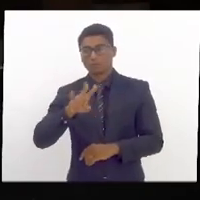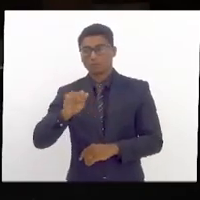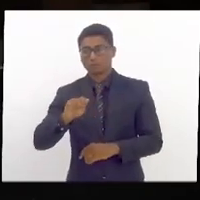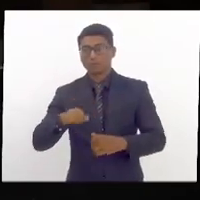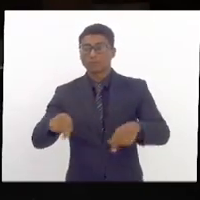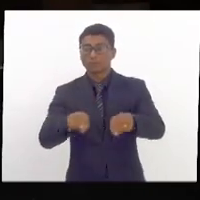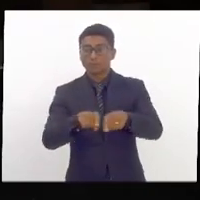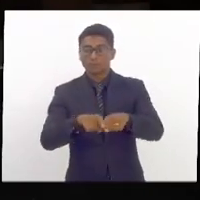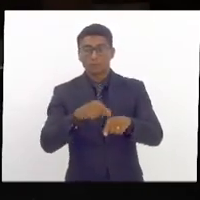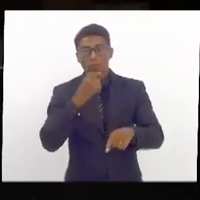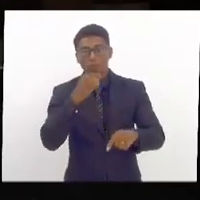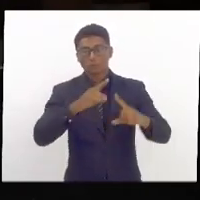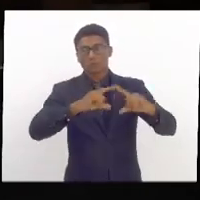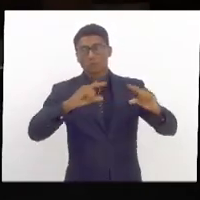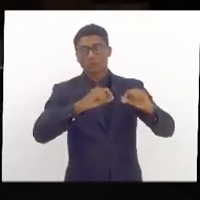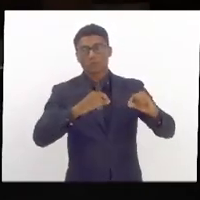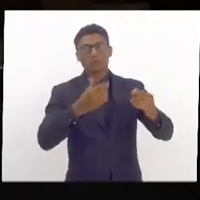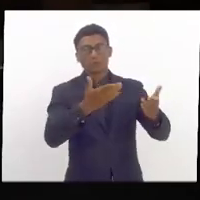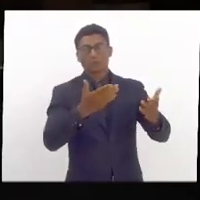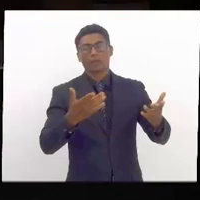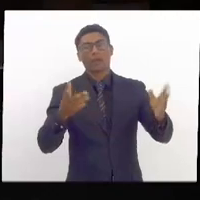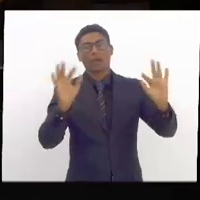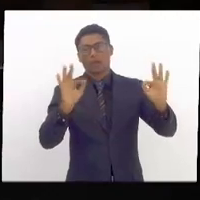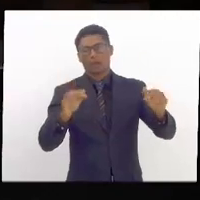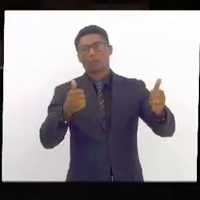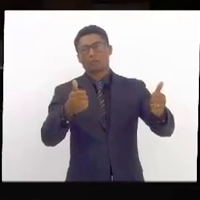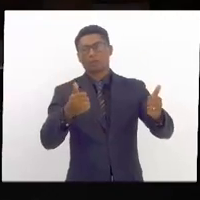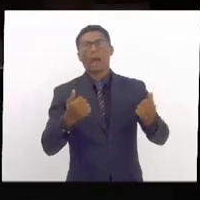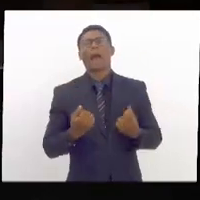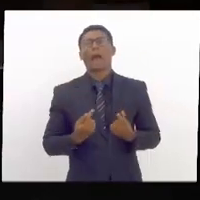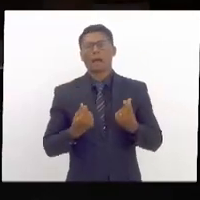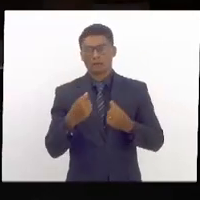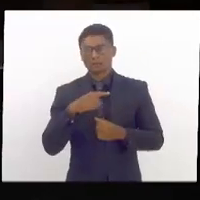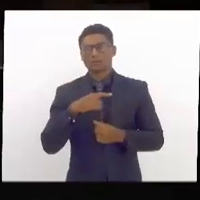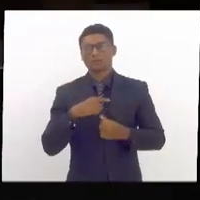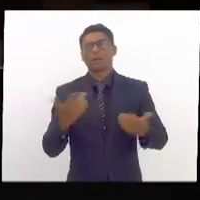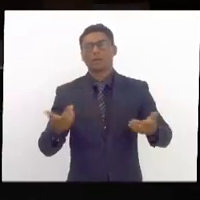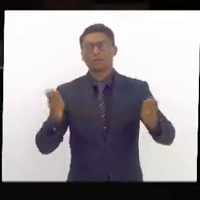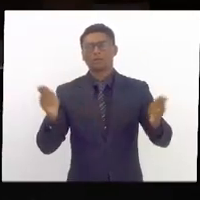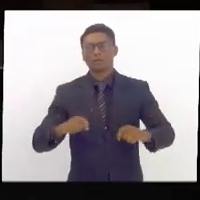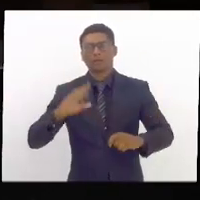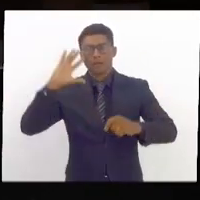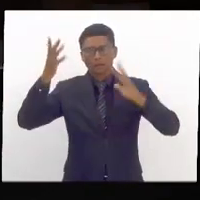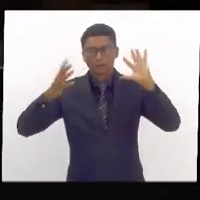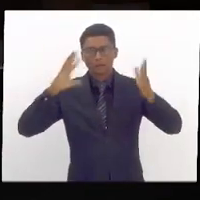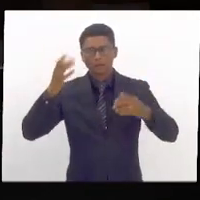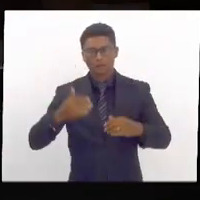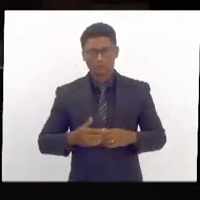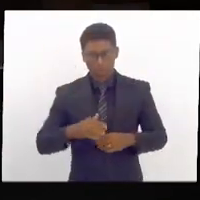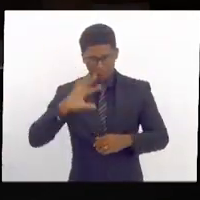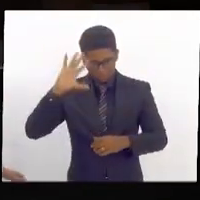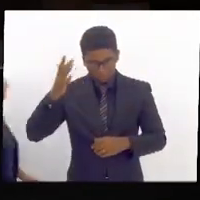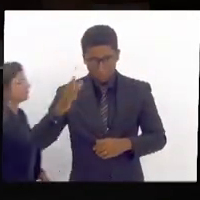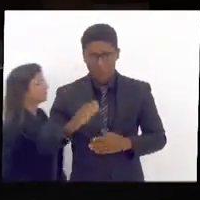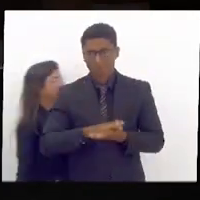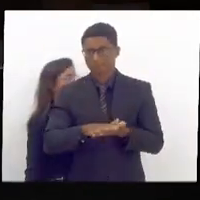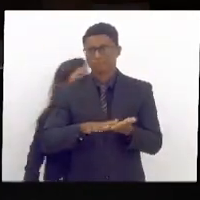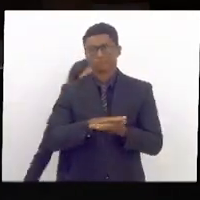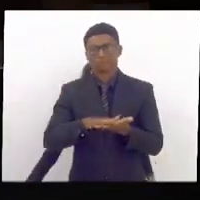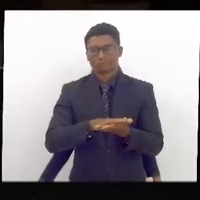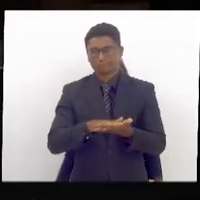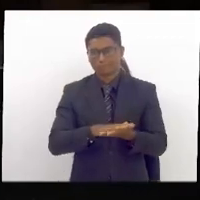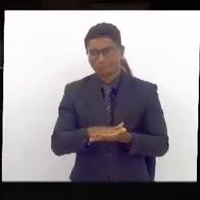do japonês, ficou todo mundo feliz. Veio o dinheiro, agora nós vamos poder resolver as coisas. Resolveram nada. Queria dizer que eu fiz